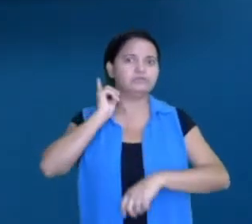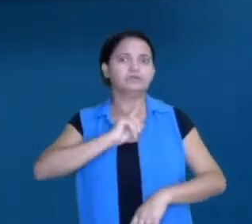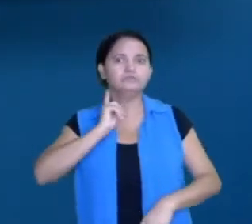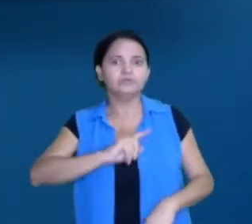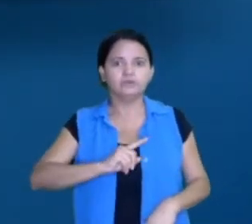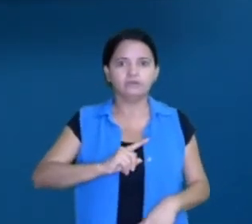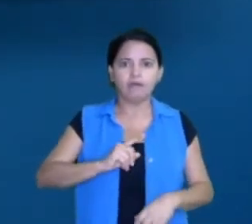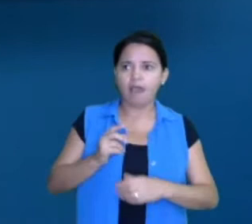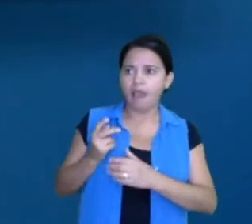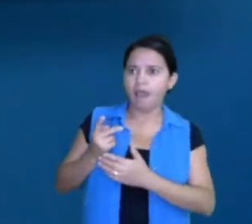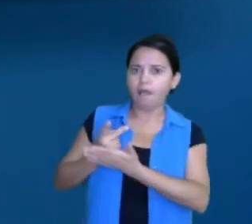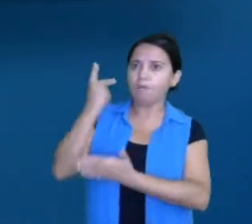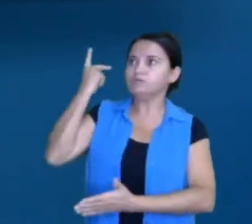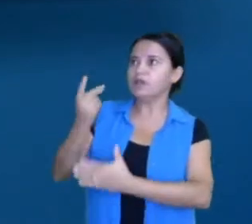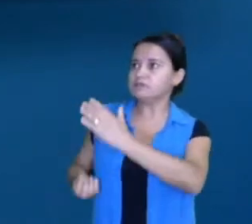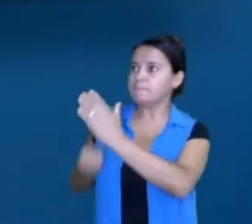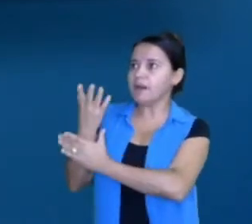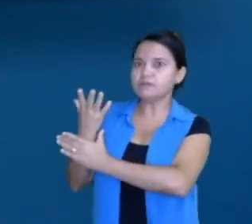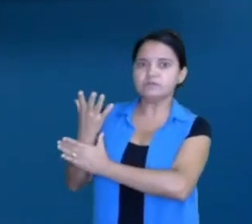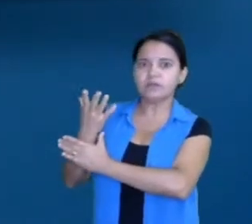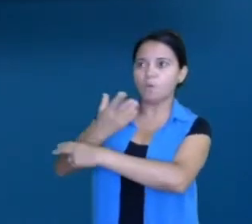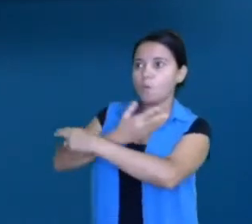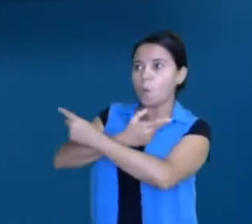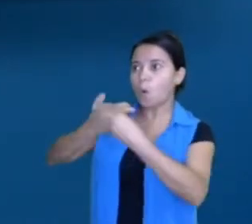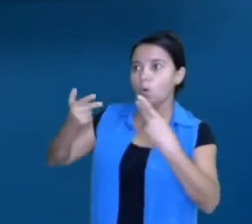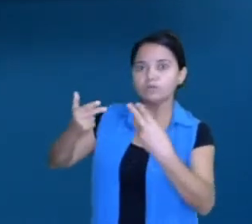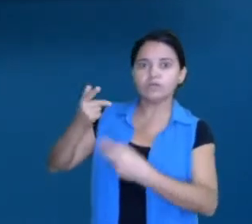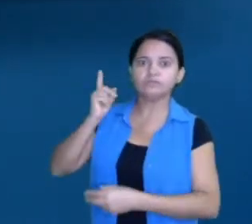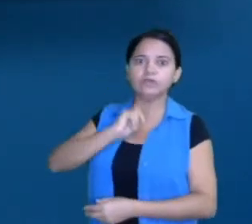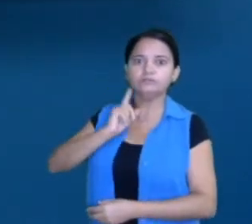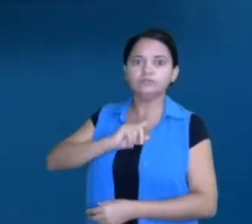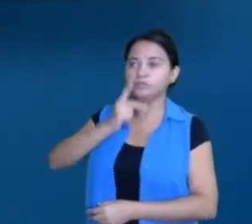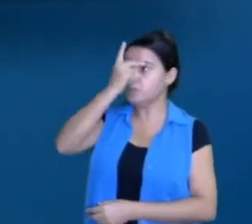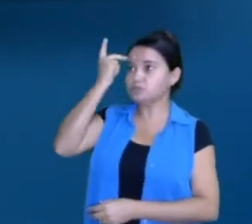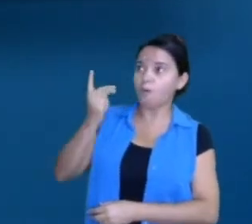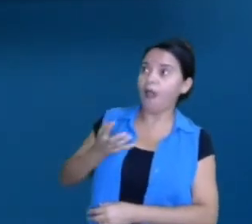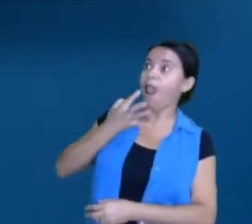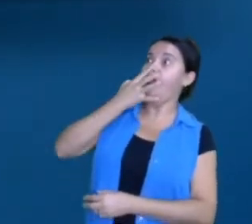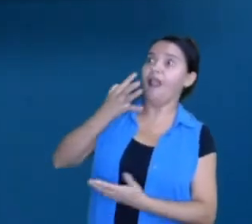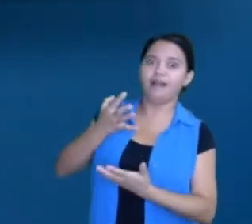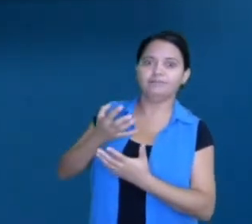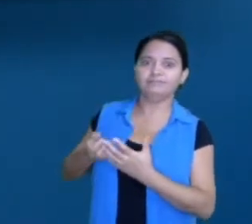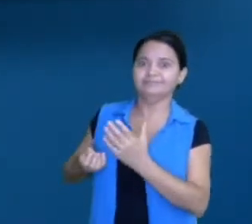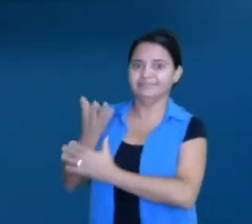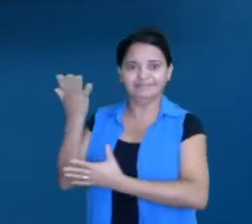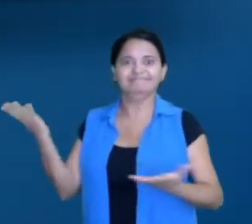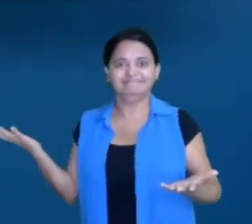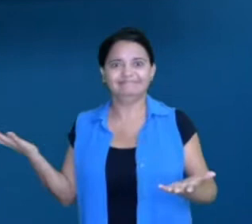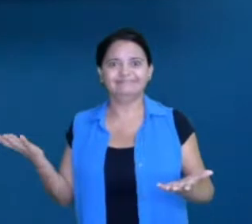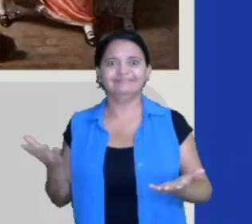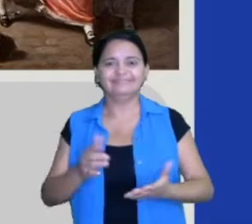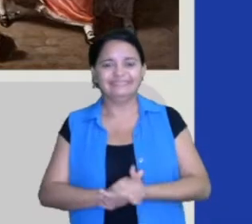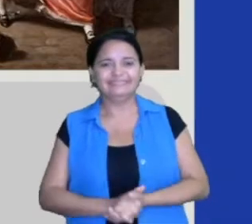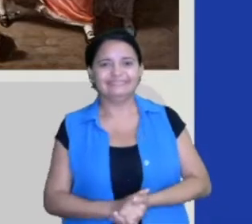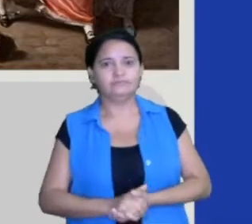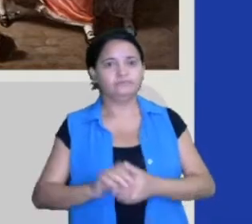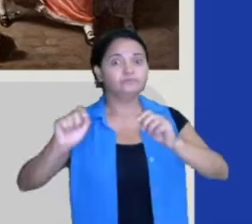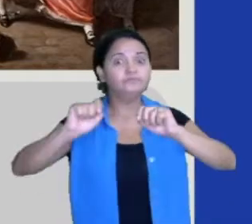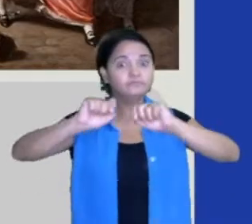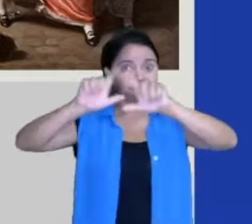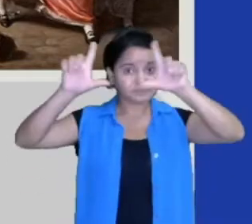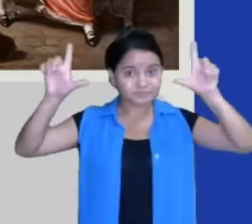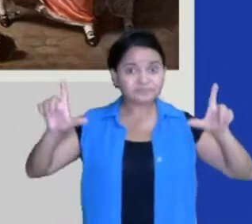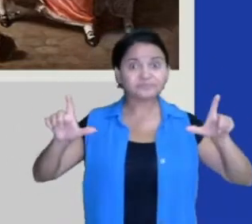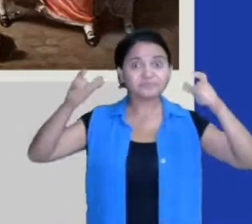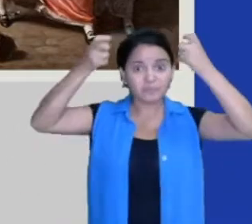mundo. Vamos ver o porquê, como tudo isso começou. Em primeiro lugar, vou pedir para abrir a imagem e vou